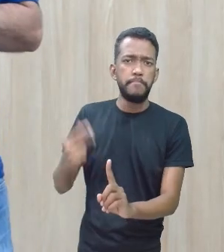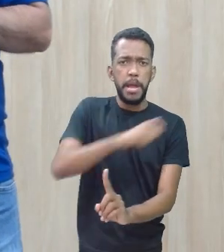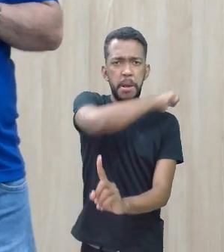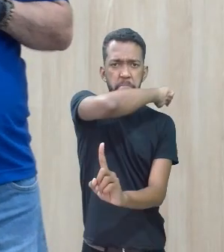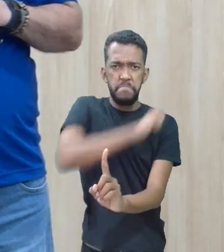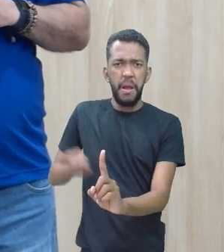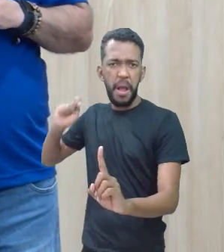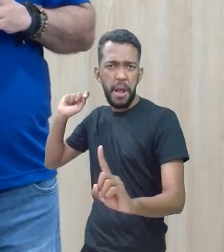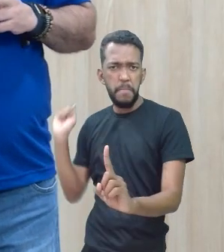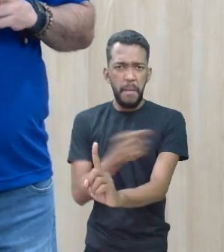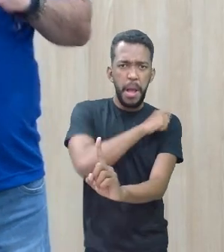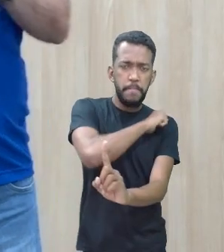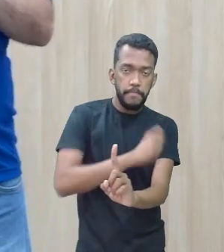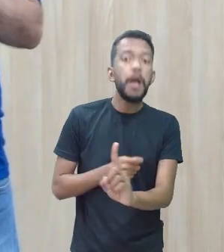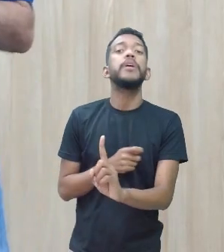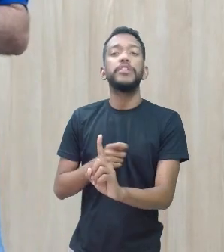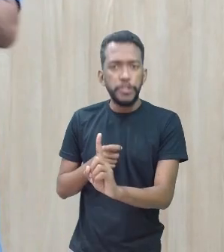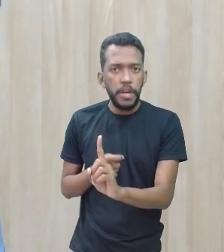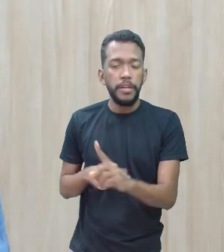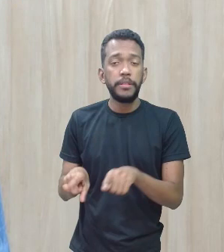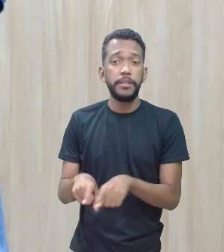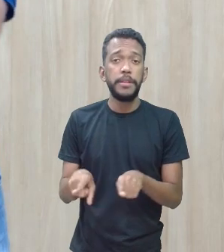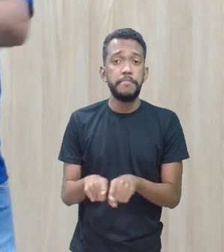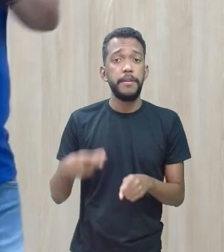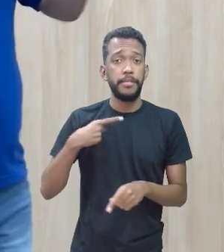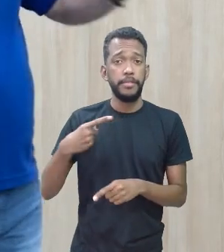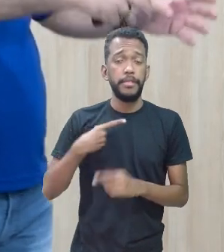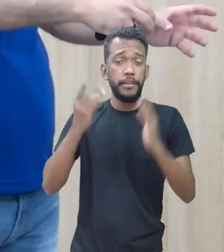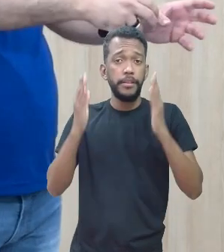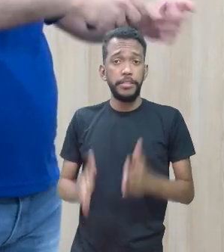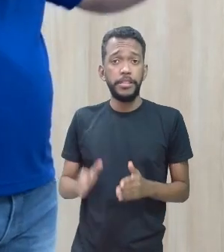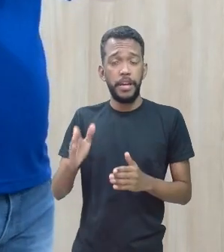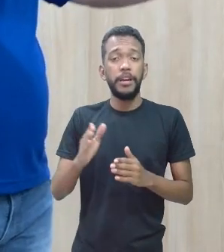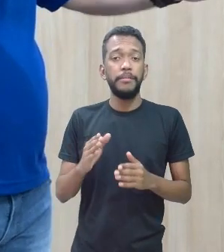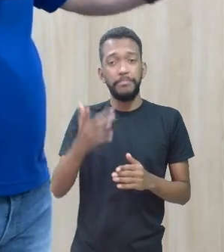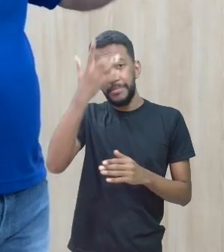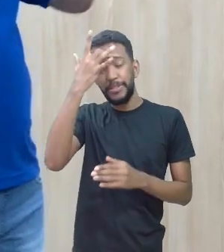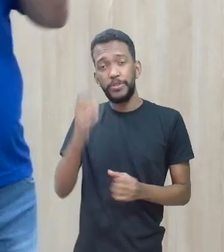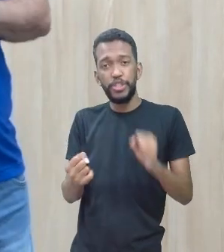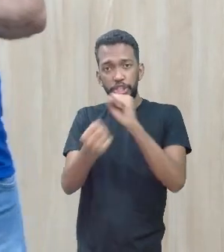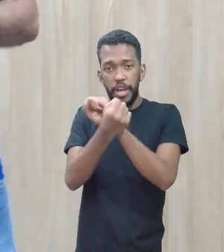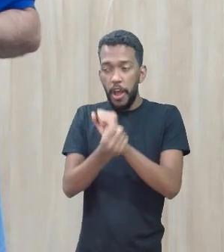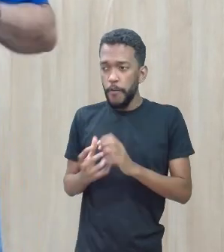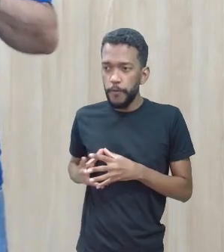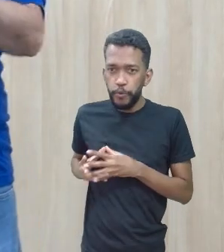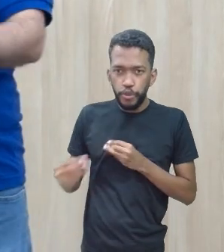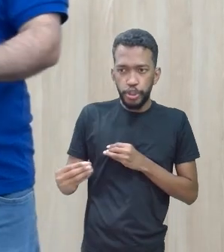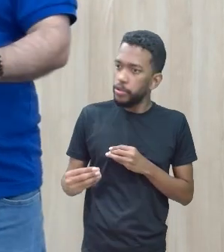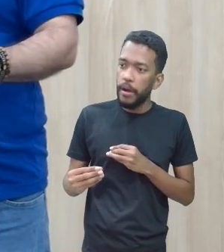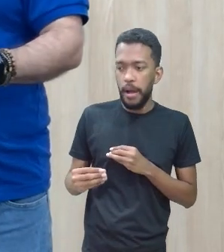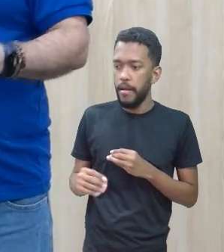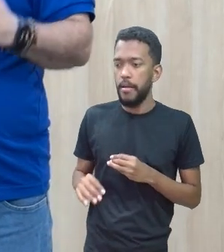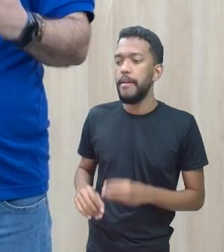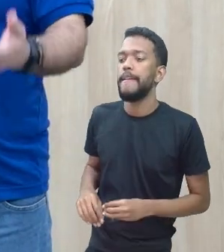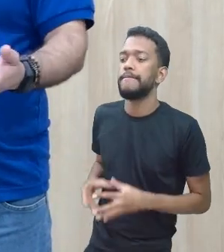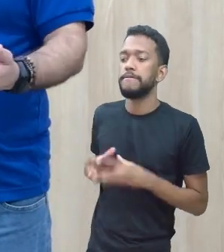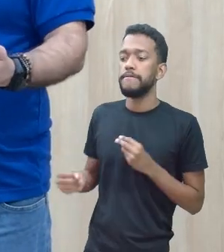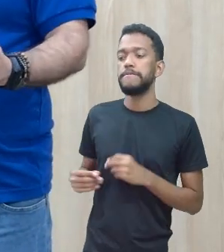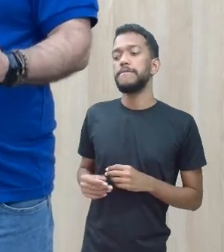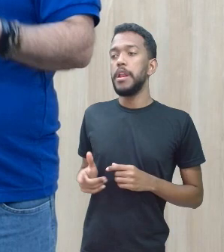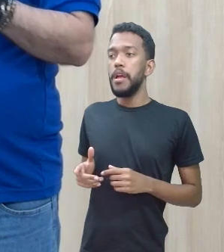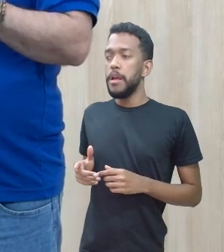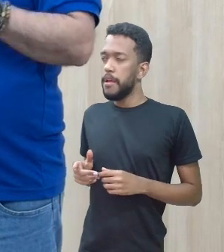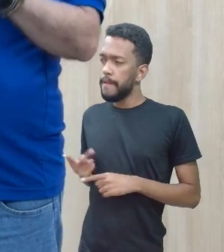por exemplo, né, desses escravos, né, eles fugirem, né, dos engenhos, quando eram capturados, eram submetidos a